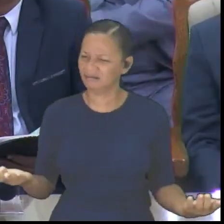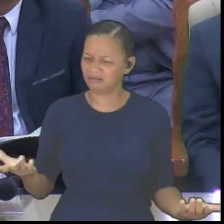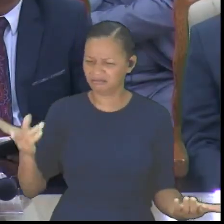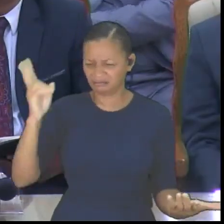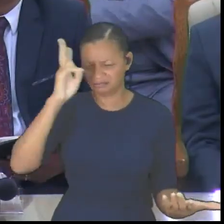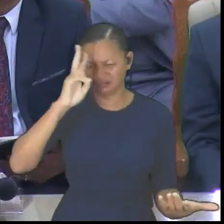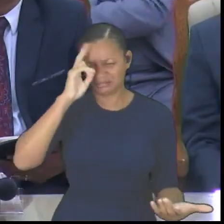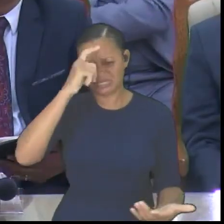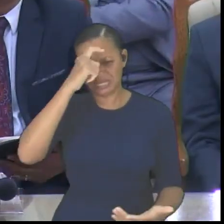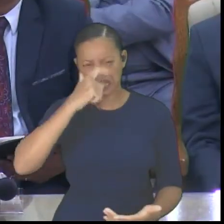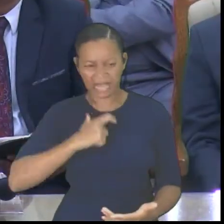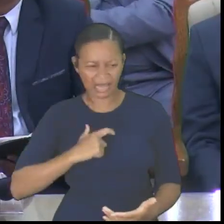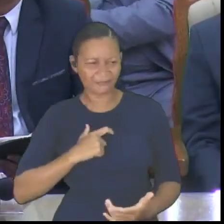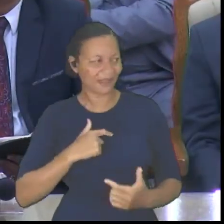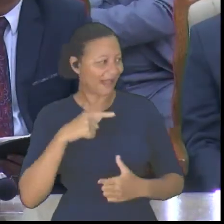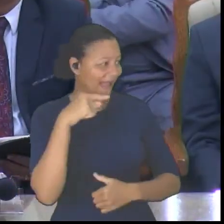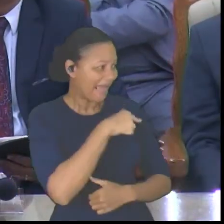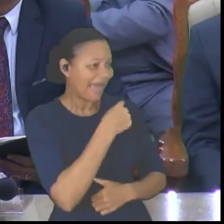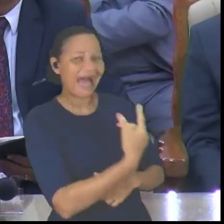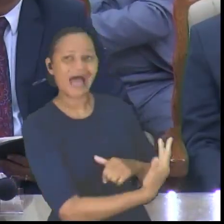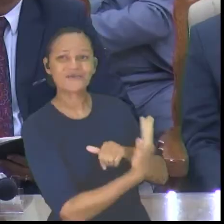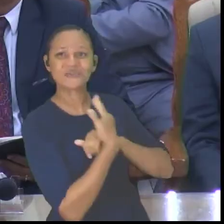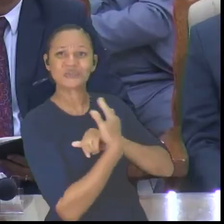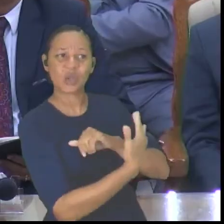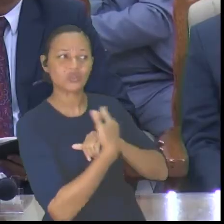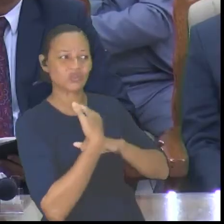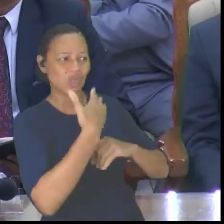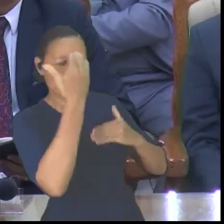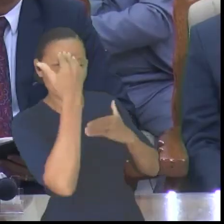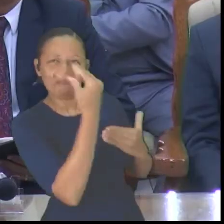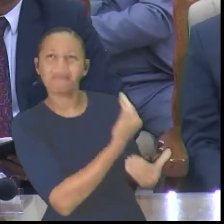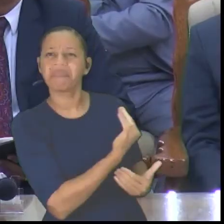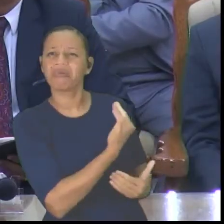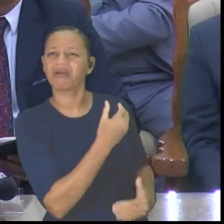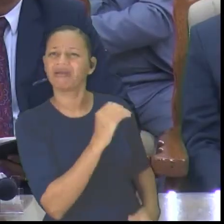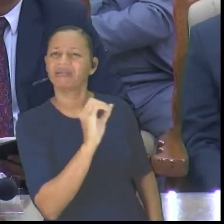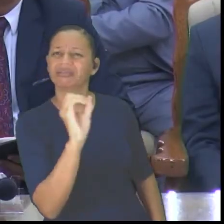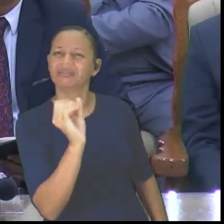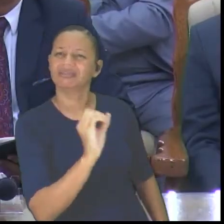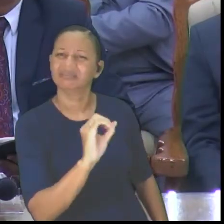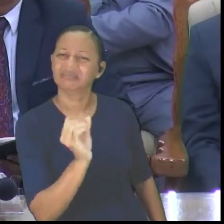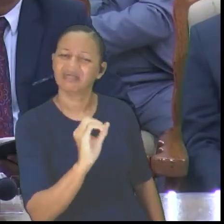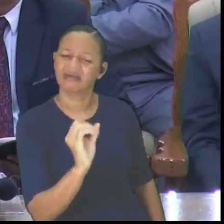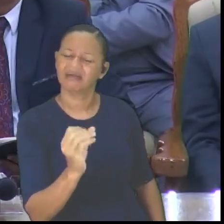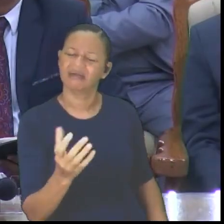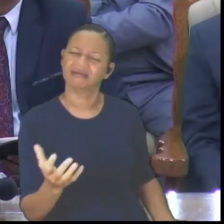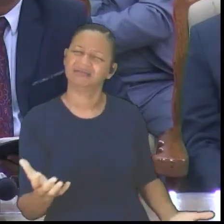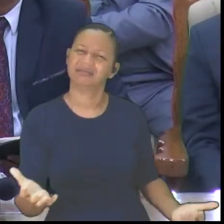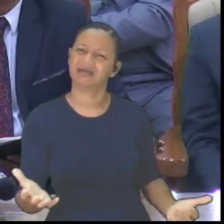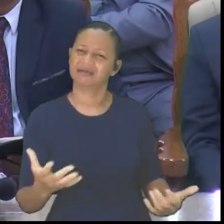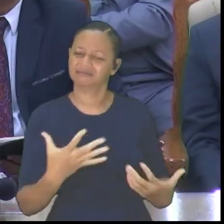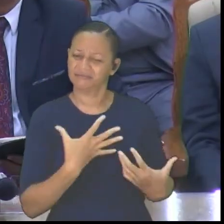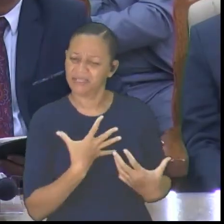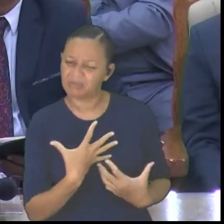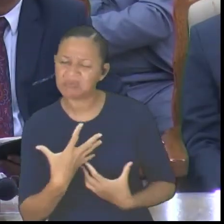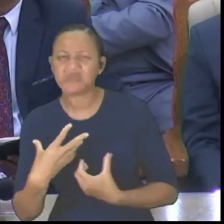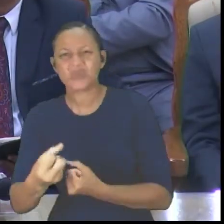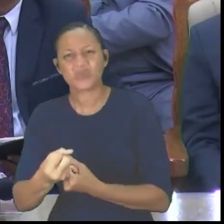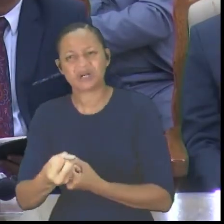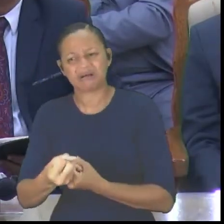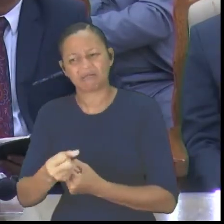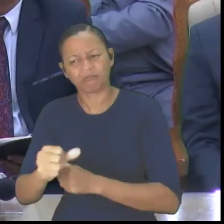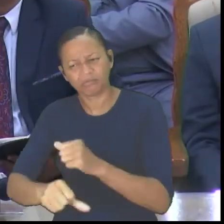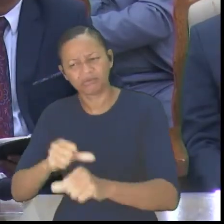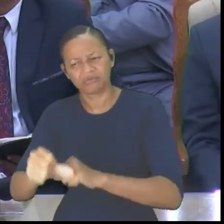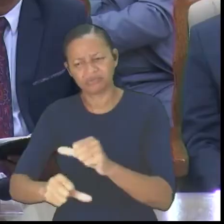lembrar que foi por causa daquilo que Deus nos deu que mudaram a sua vida.